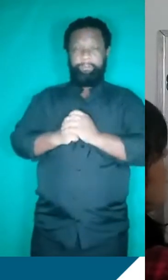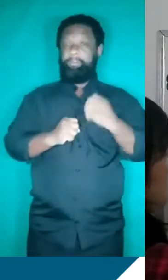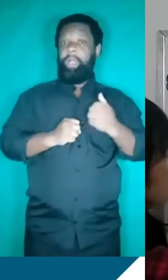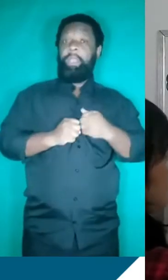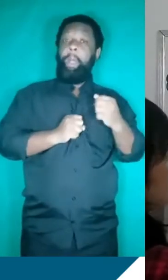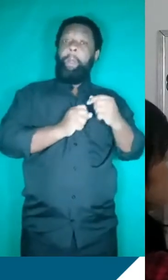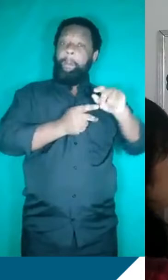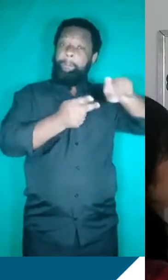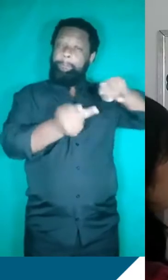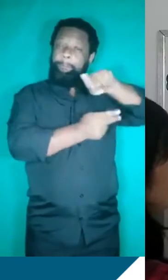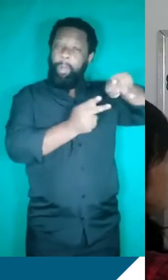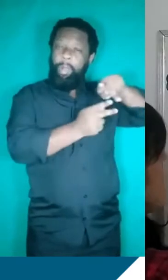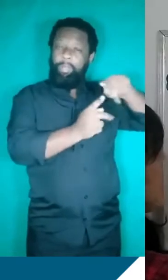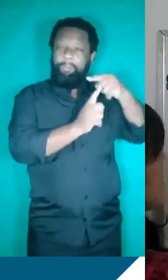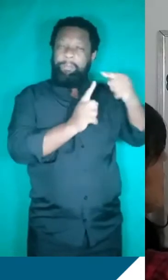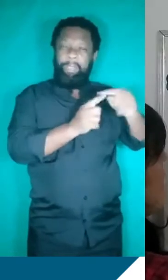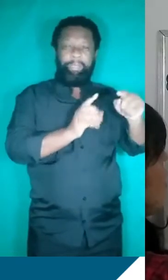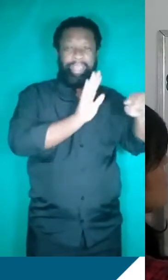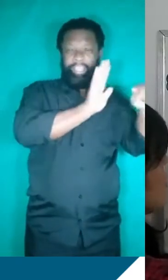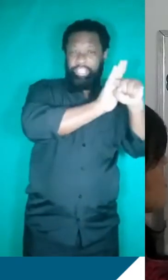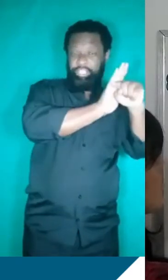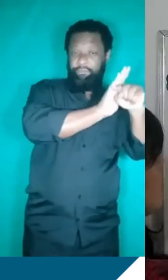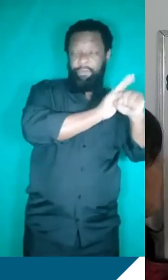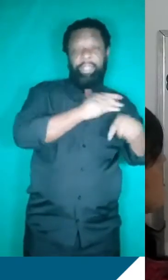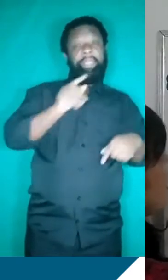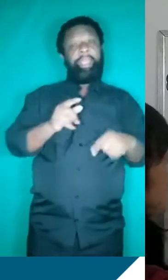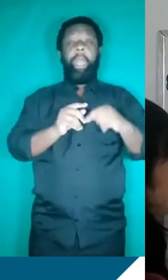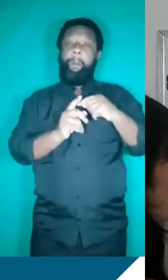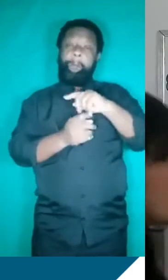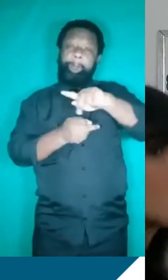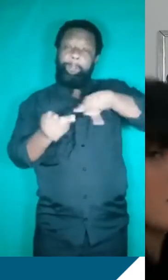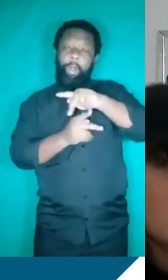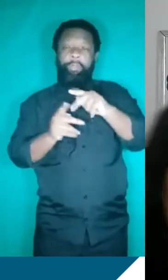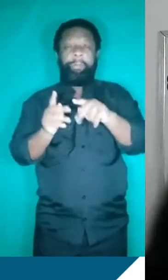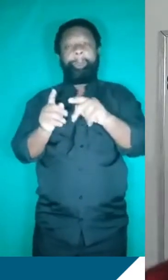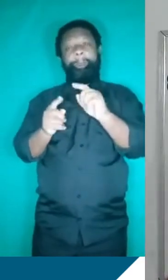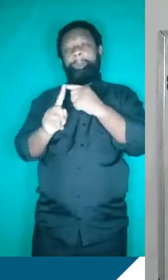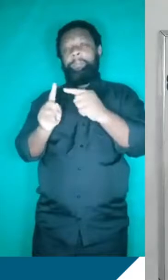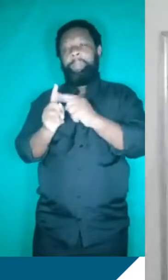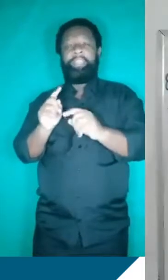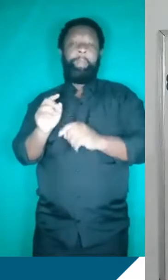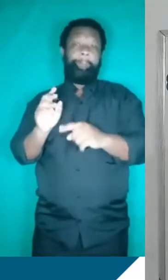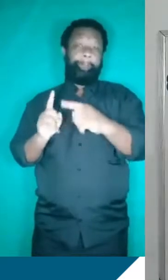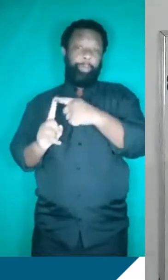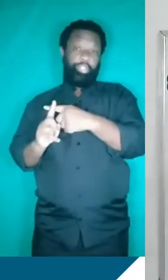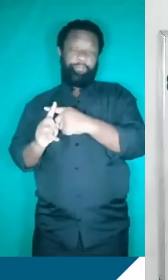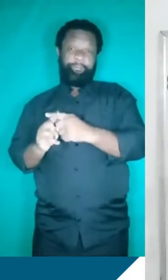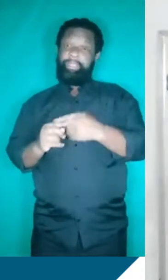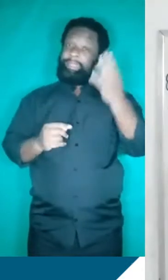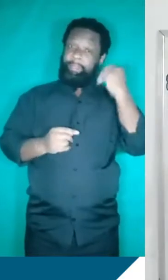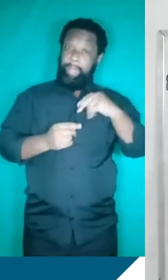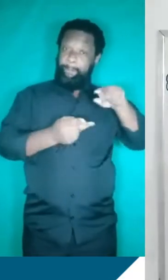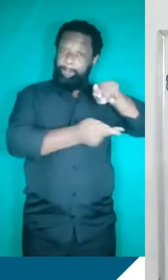um polo parcialmente negativo, e aqui no carbono nós temos um polo então parcialmente positivo. Por existirem polos,